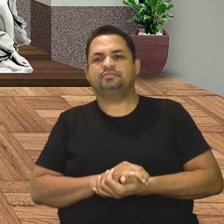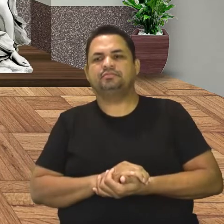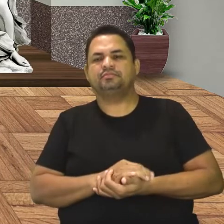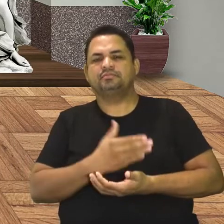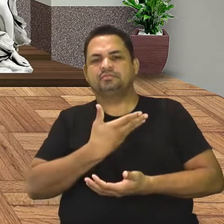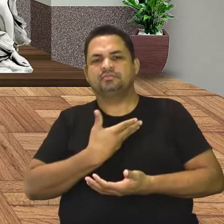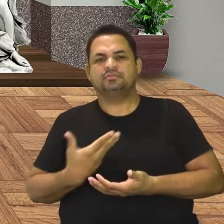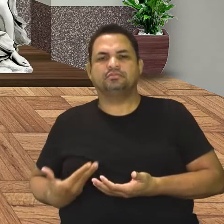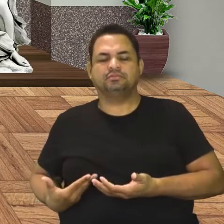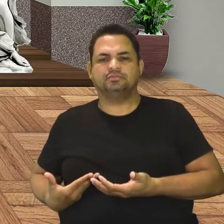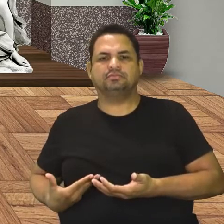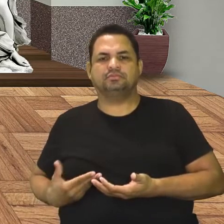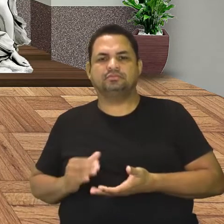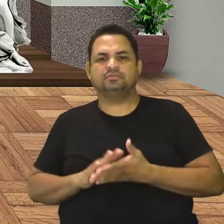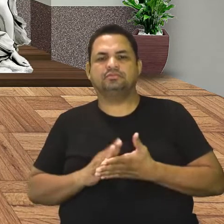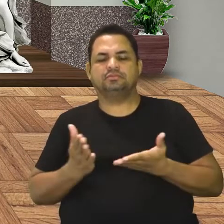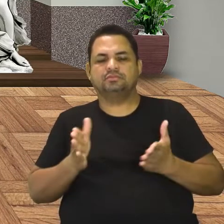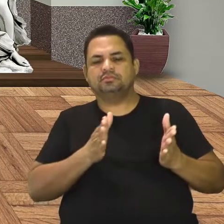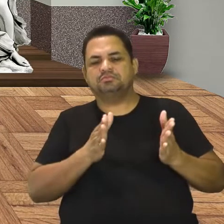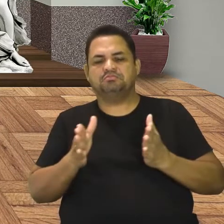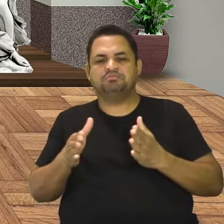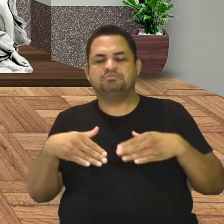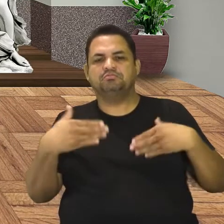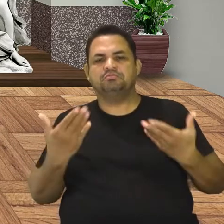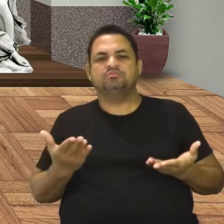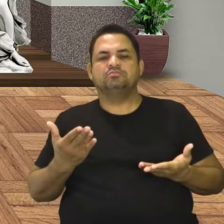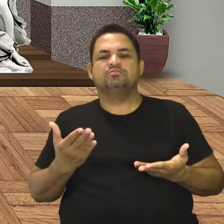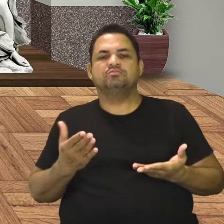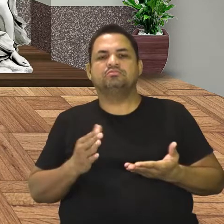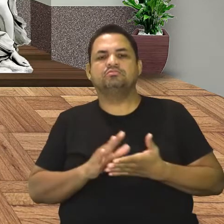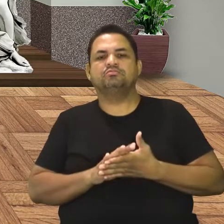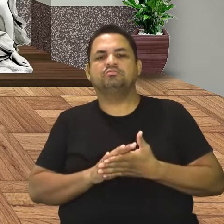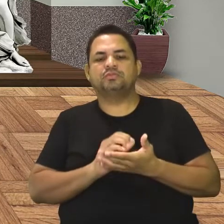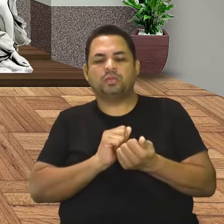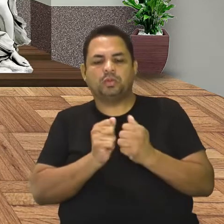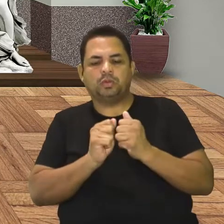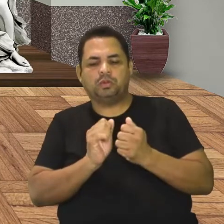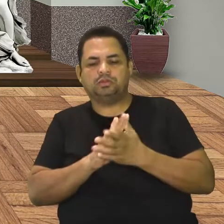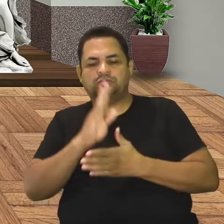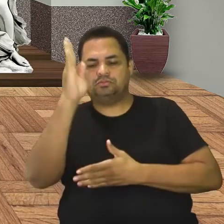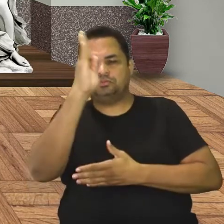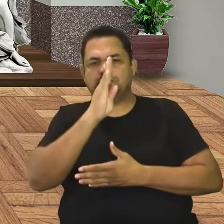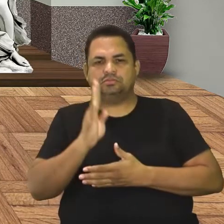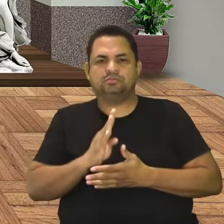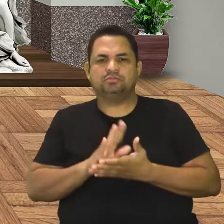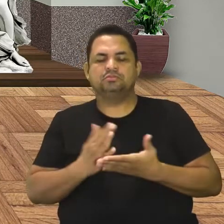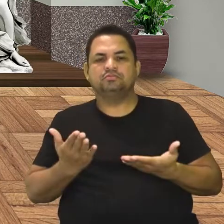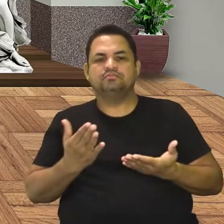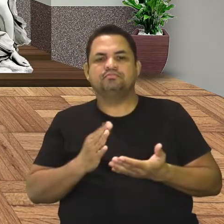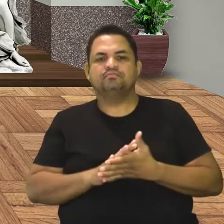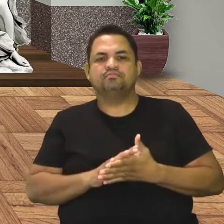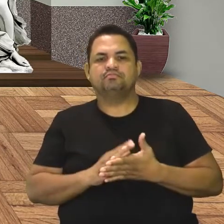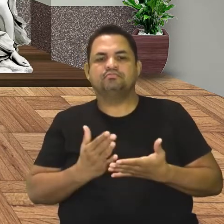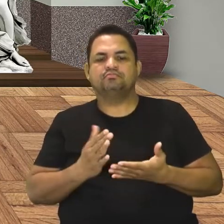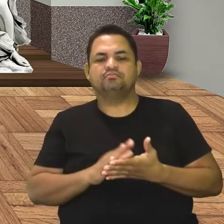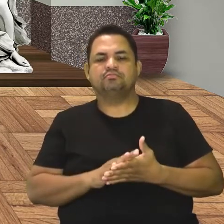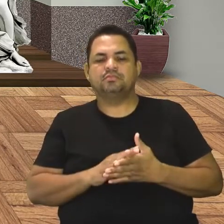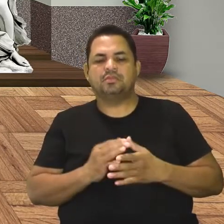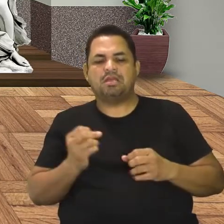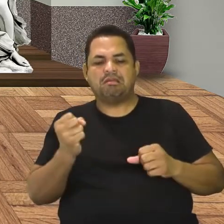Governo que está, neste momento, tomando conta do Brasil. Foi os anos de